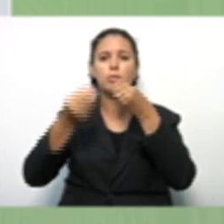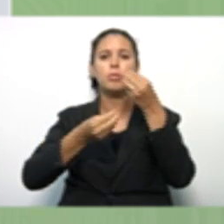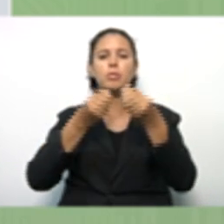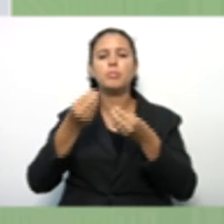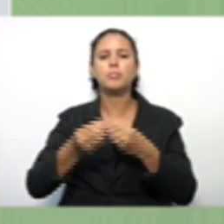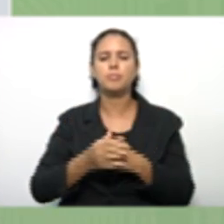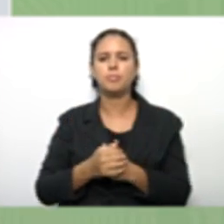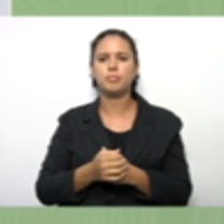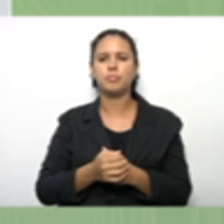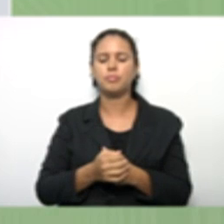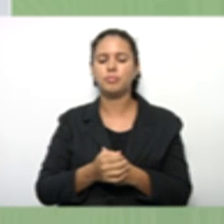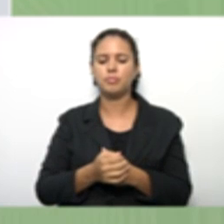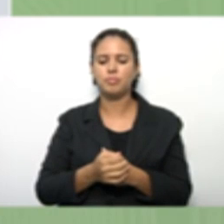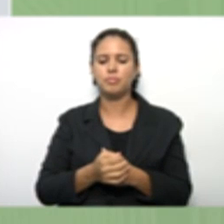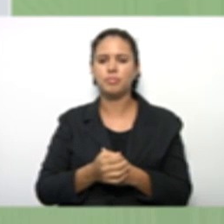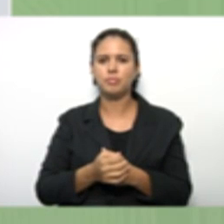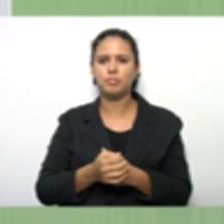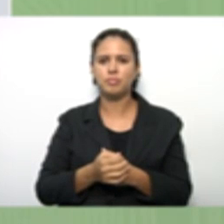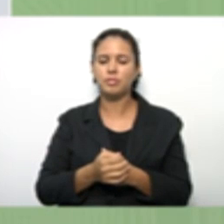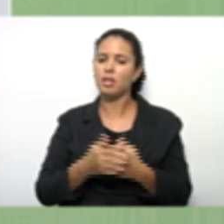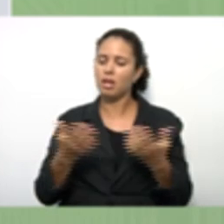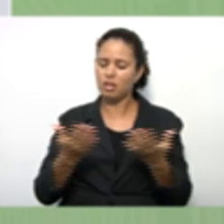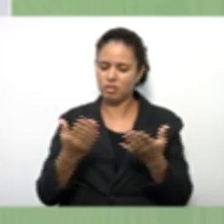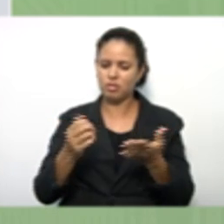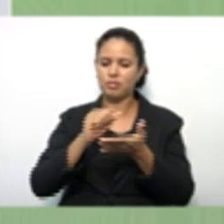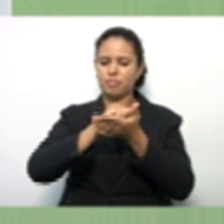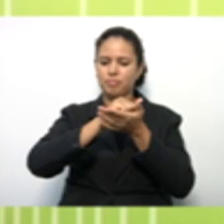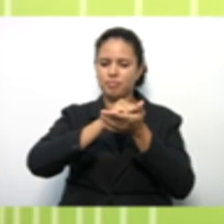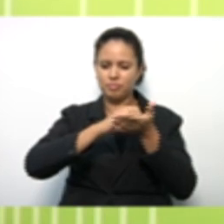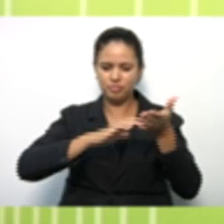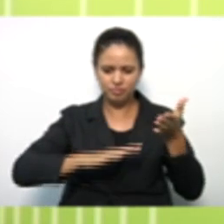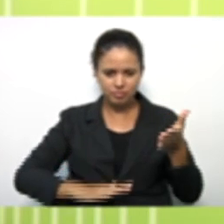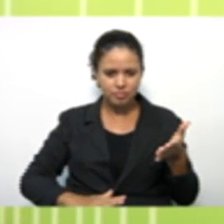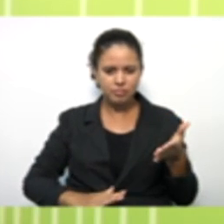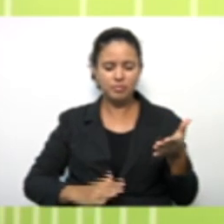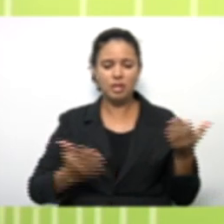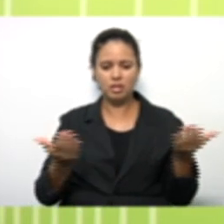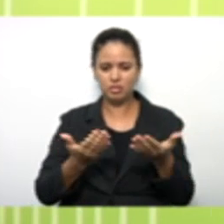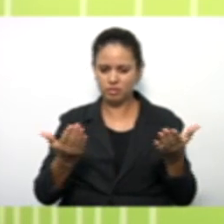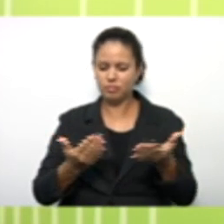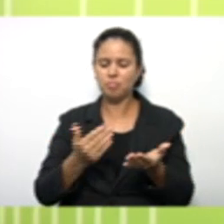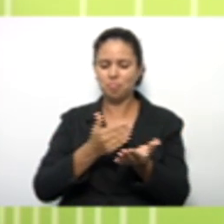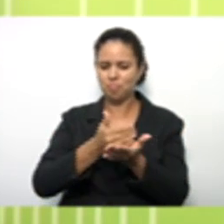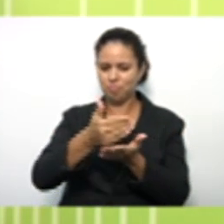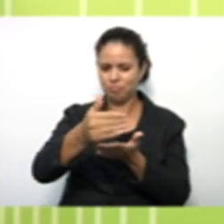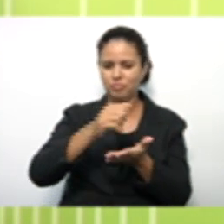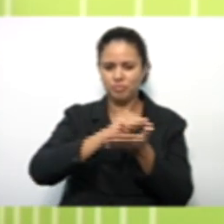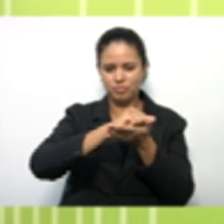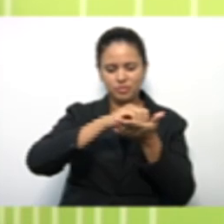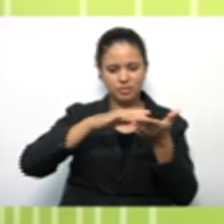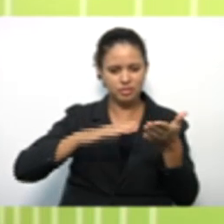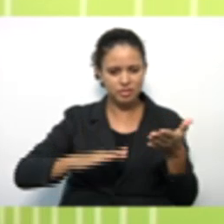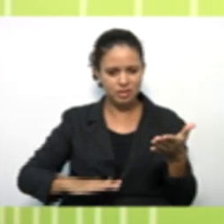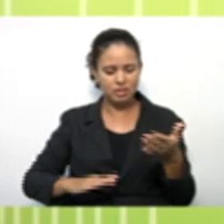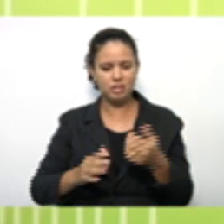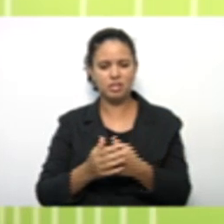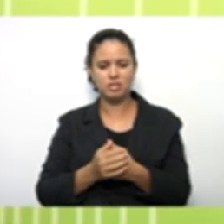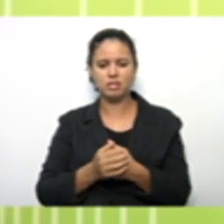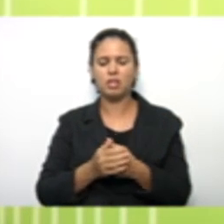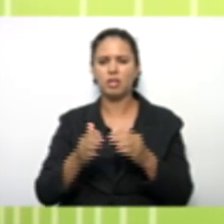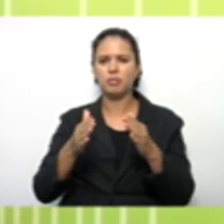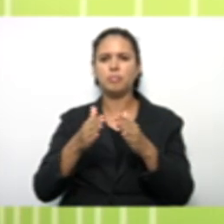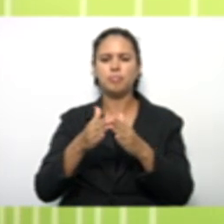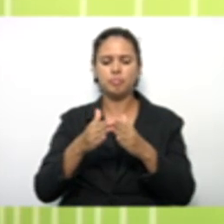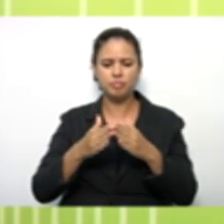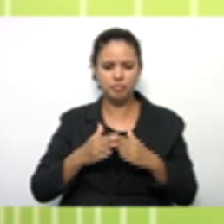quê, professora? Uma atividade. Isso, alunos, vamos agora fazer a nossa atividade. Eu peço que